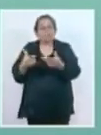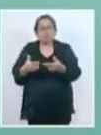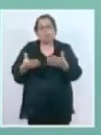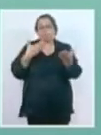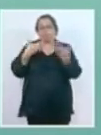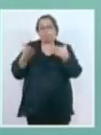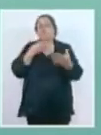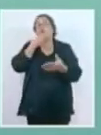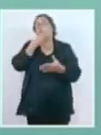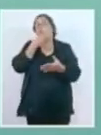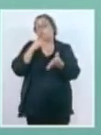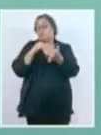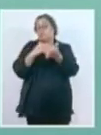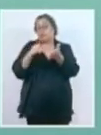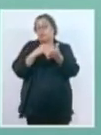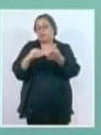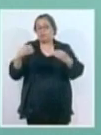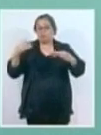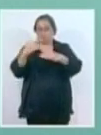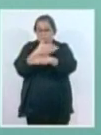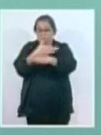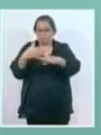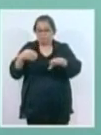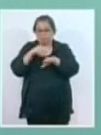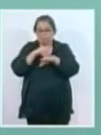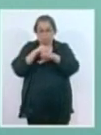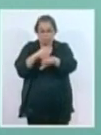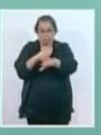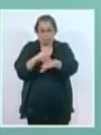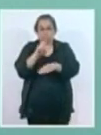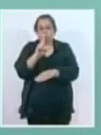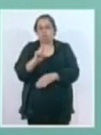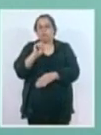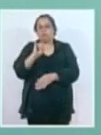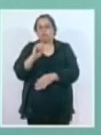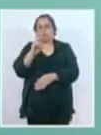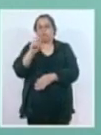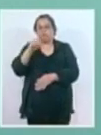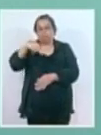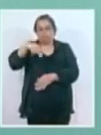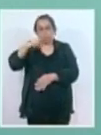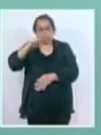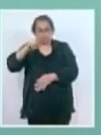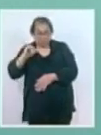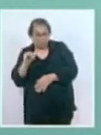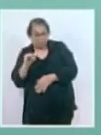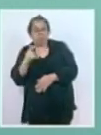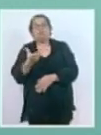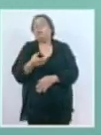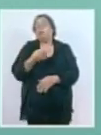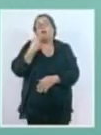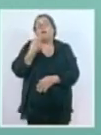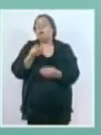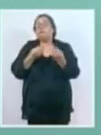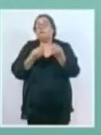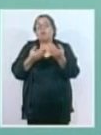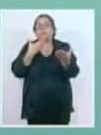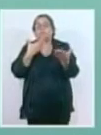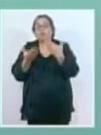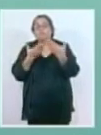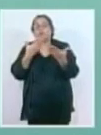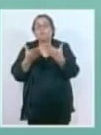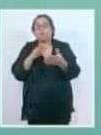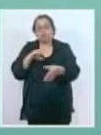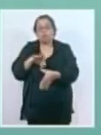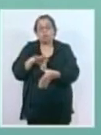Divonei, secretário de Trânsito e Transportes, nós falávamos sobre algumas demandas inerentes à questão da segurança